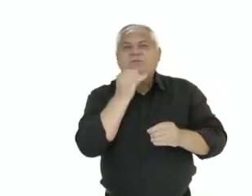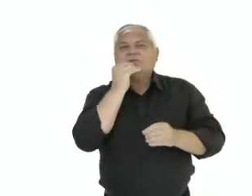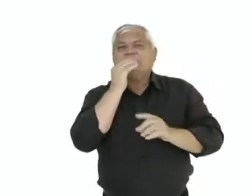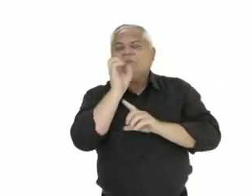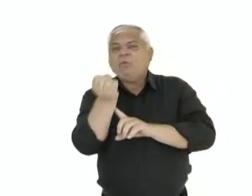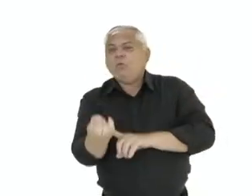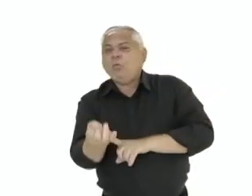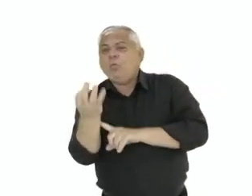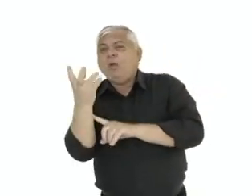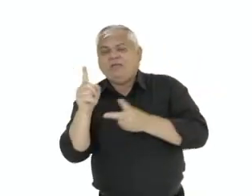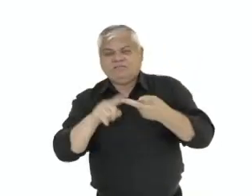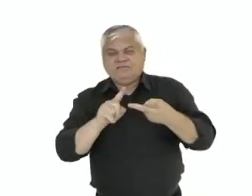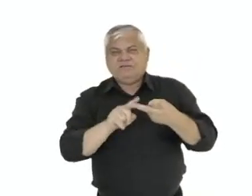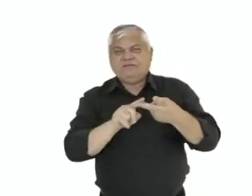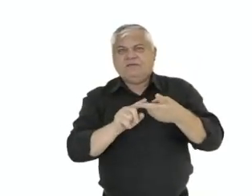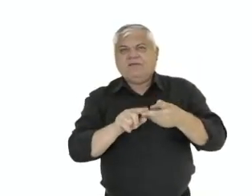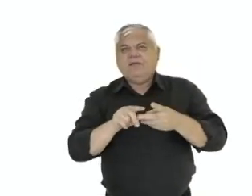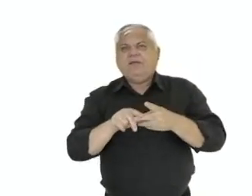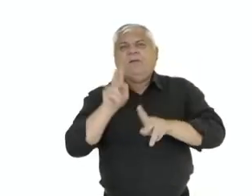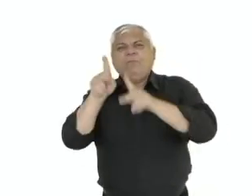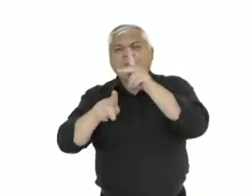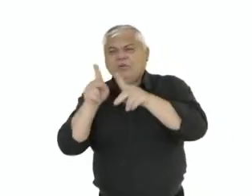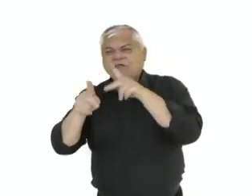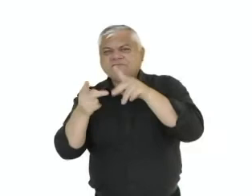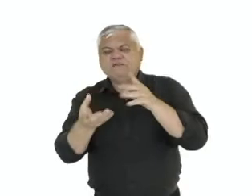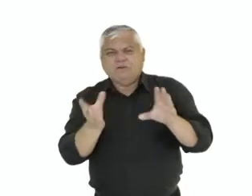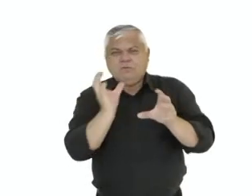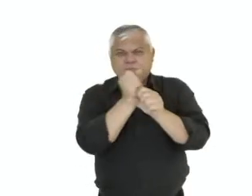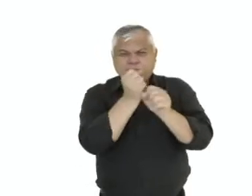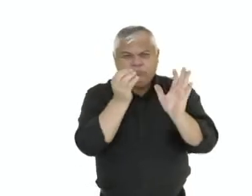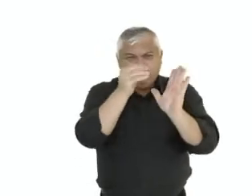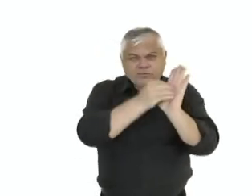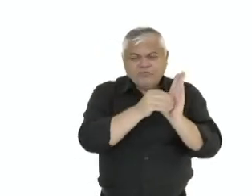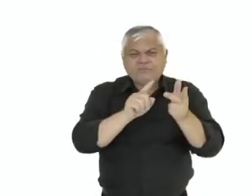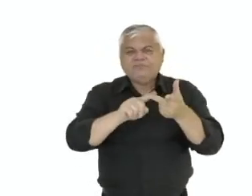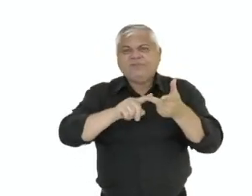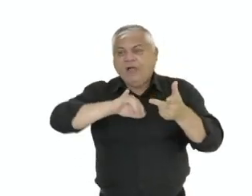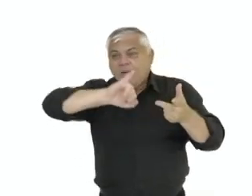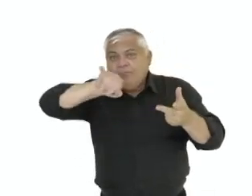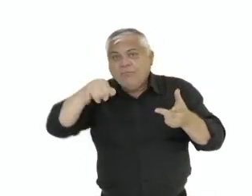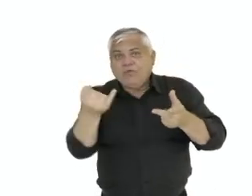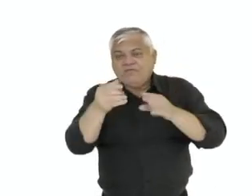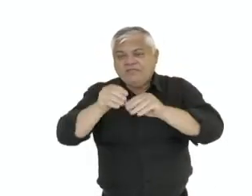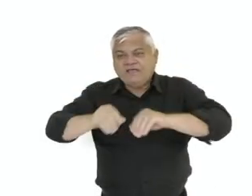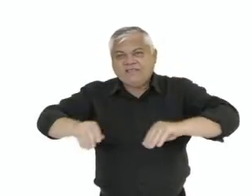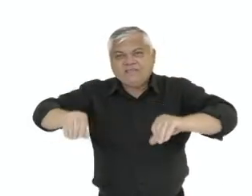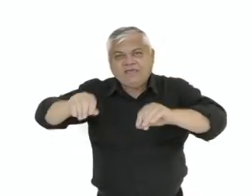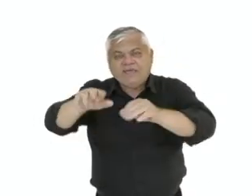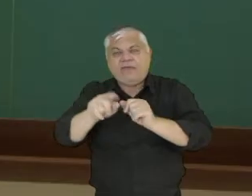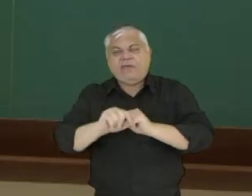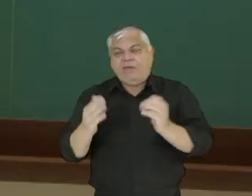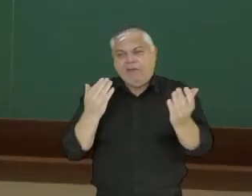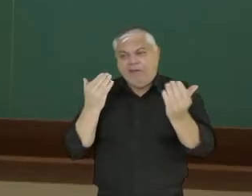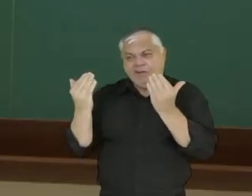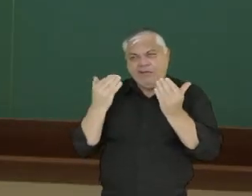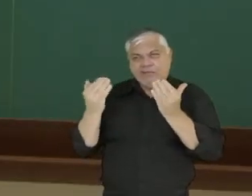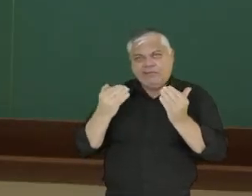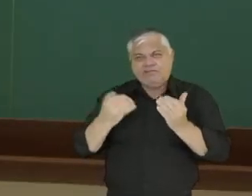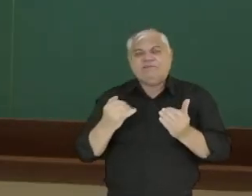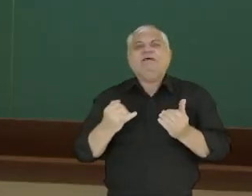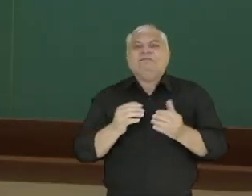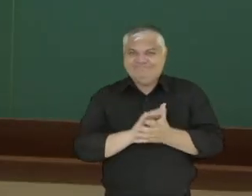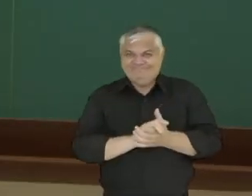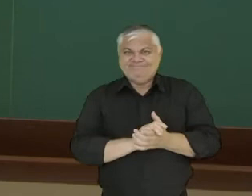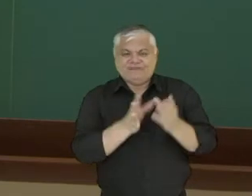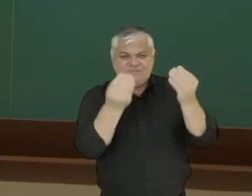e pessoas, com o objetivo de coletar, armazenar, recuperar, manipular e analisar dados. Então a